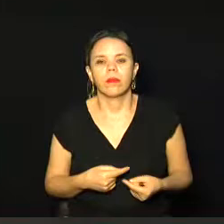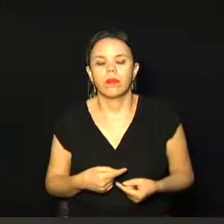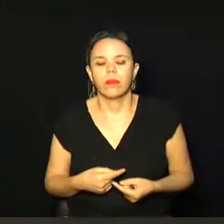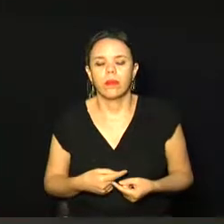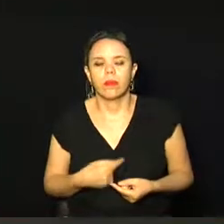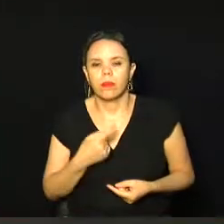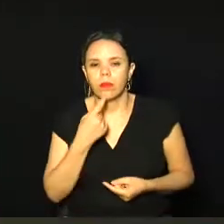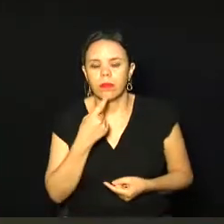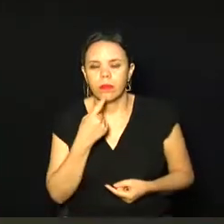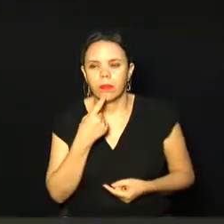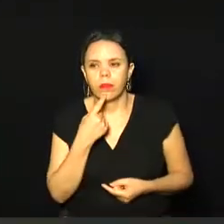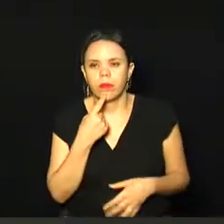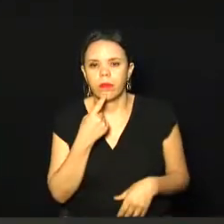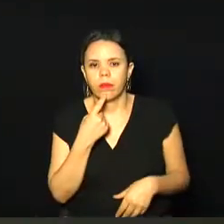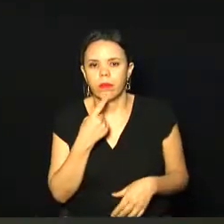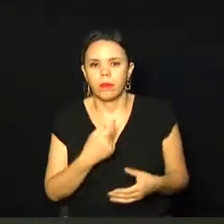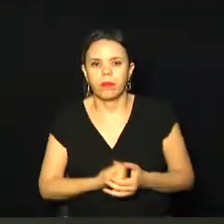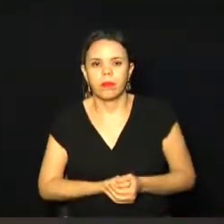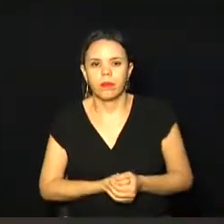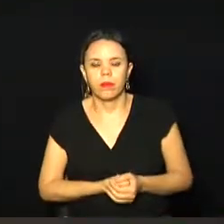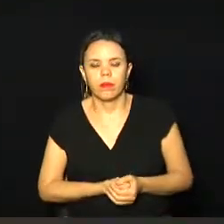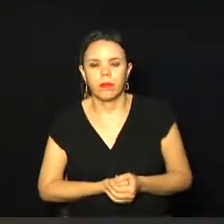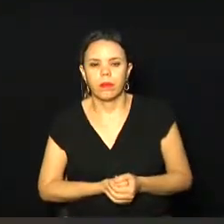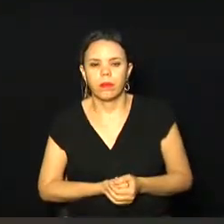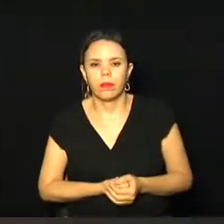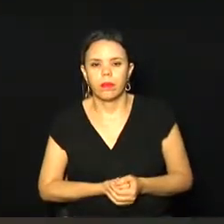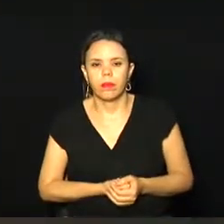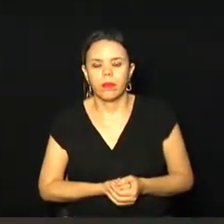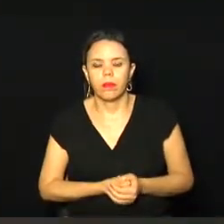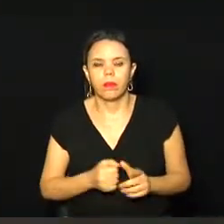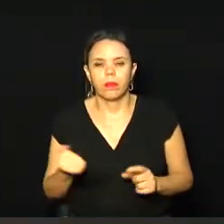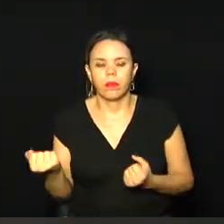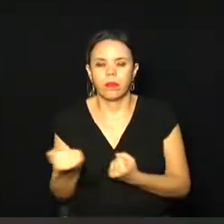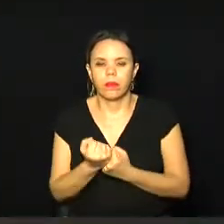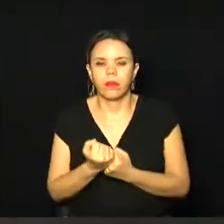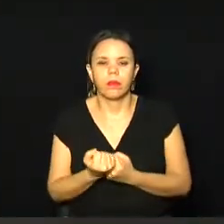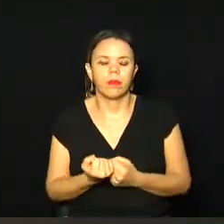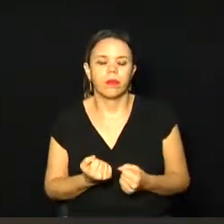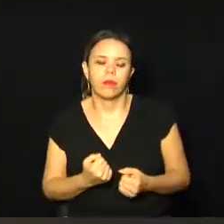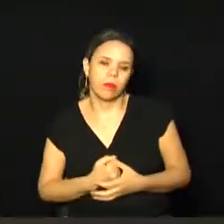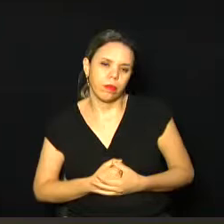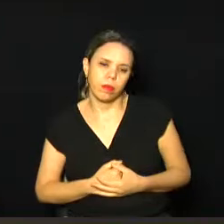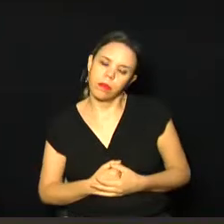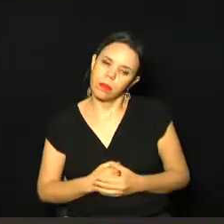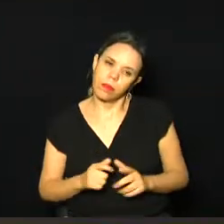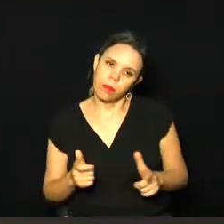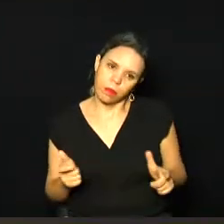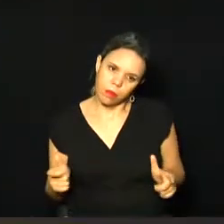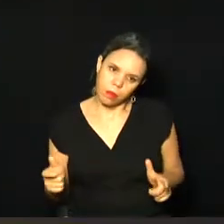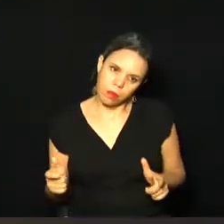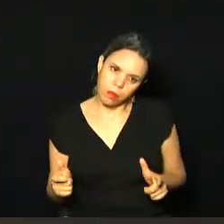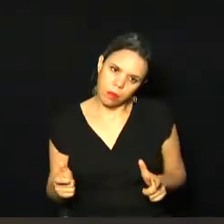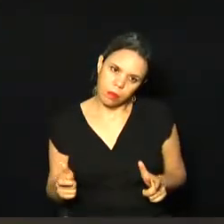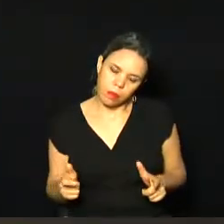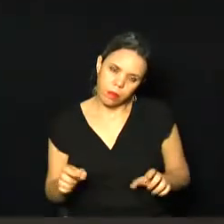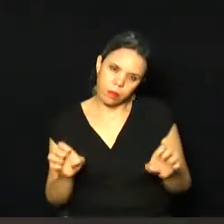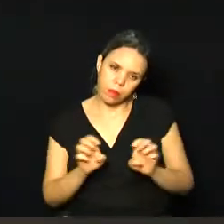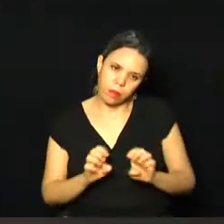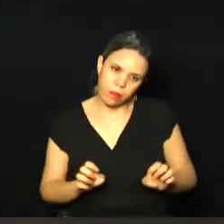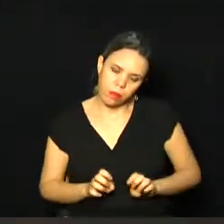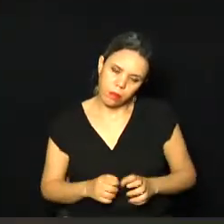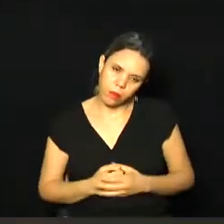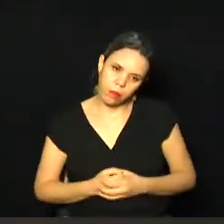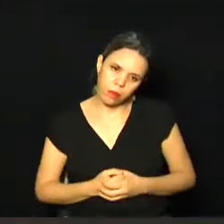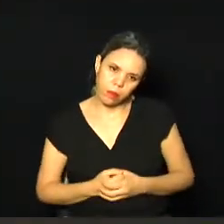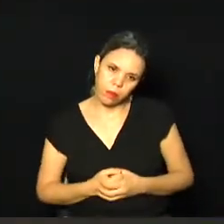de Campinas, já existirem, que nós possamos apoiar como sociedade civil e para que ela cresça, para que ela tenha estrutura para